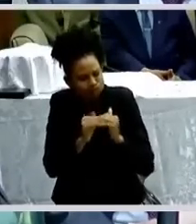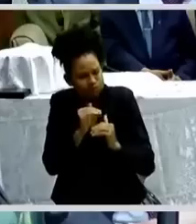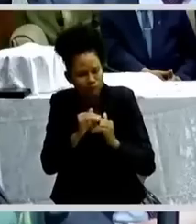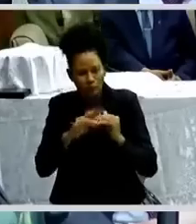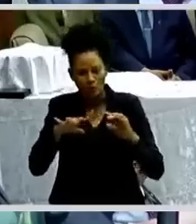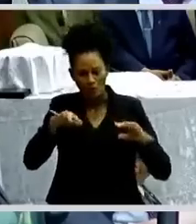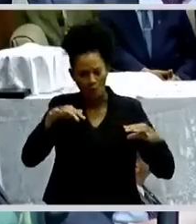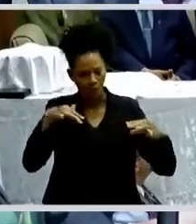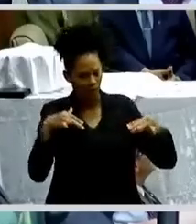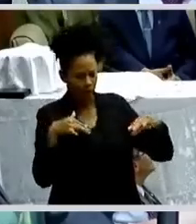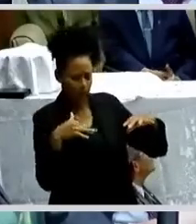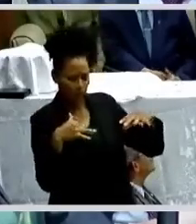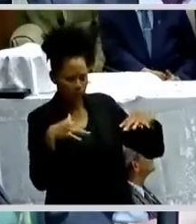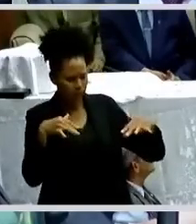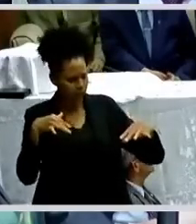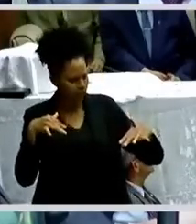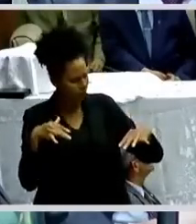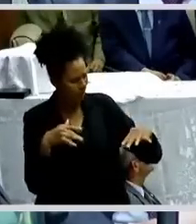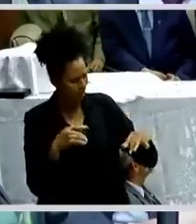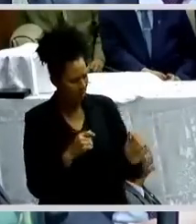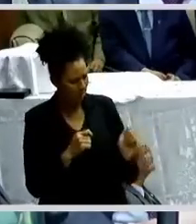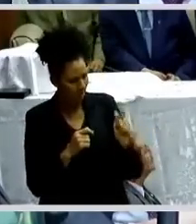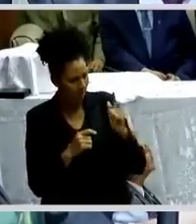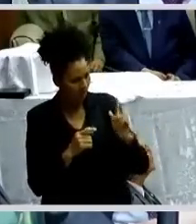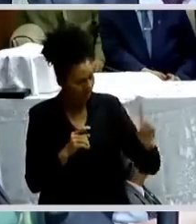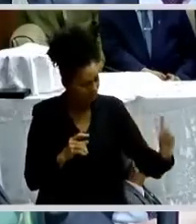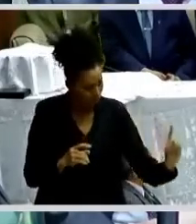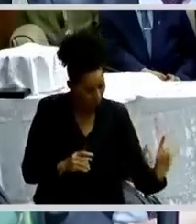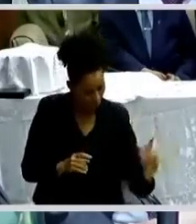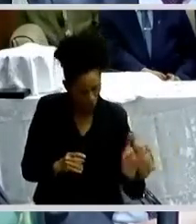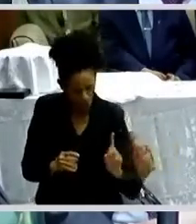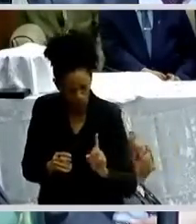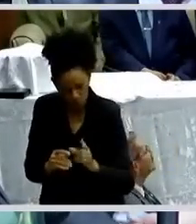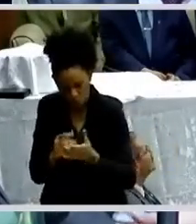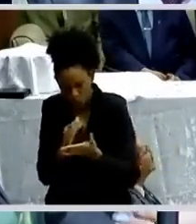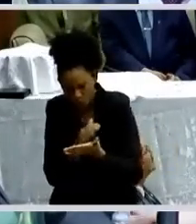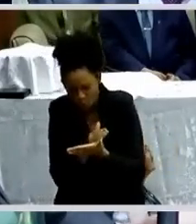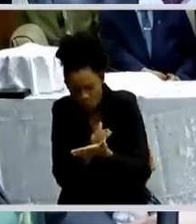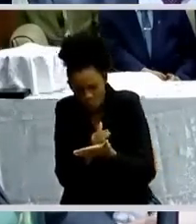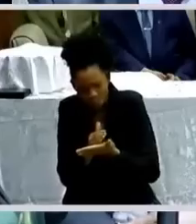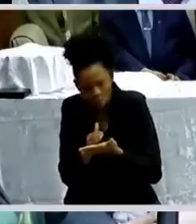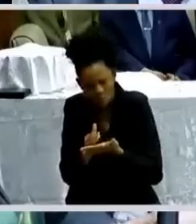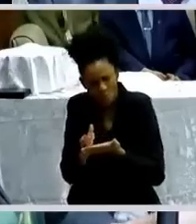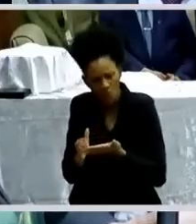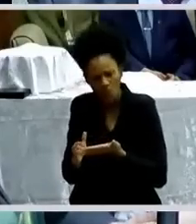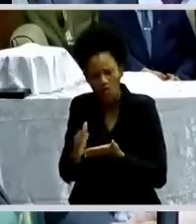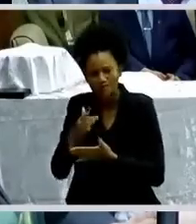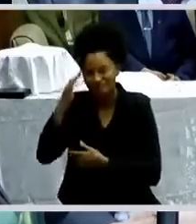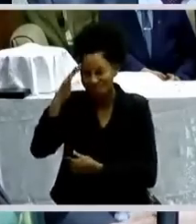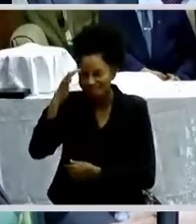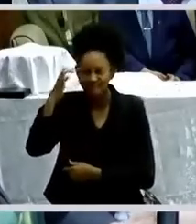popularidade? É porque quando Davi entra no cenário, ele entra com fé.